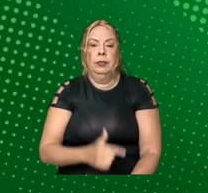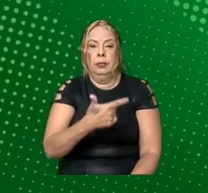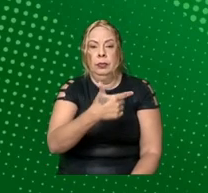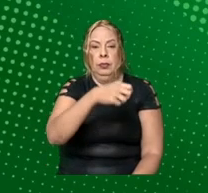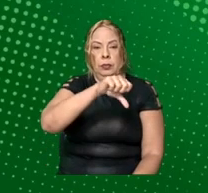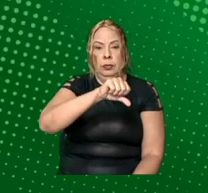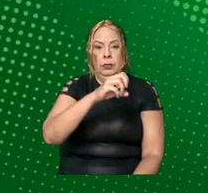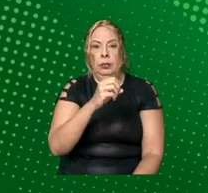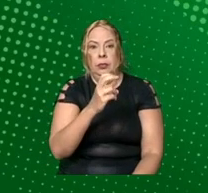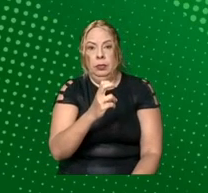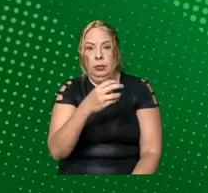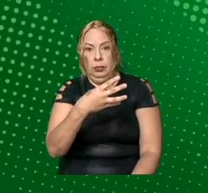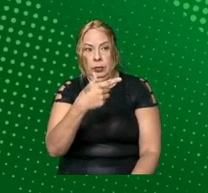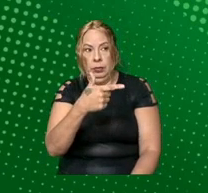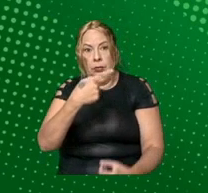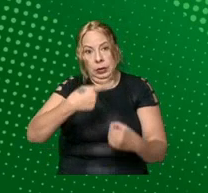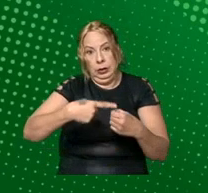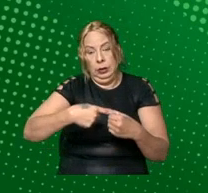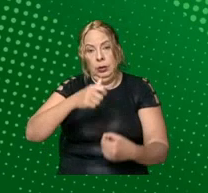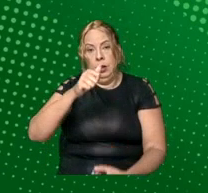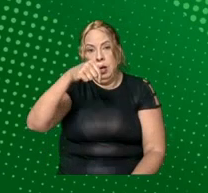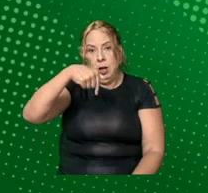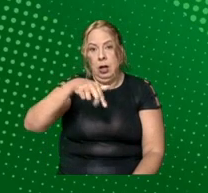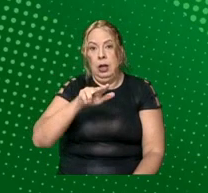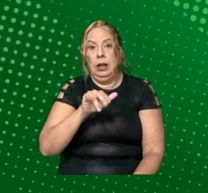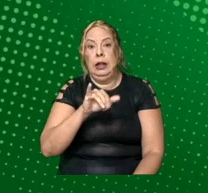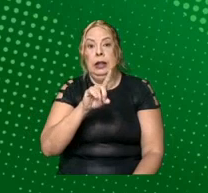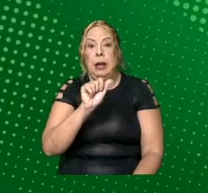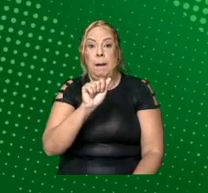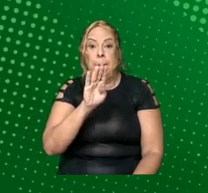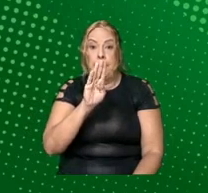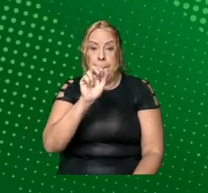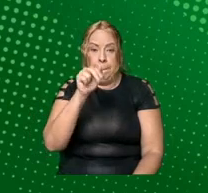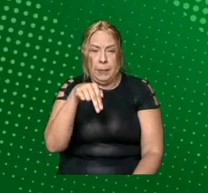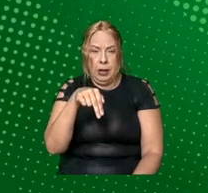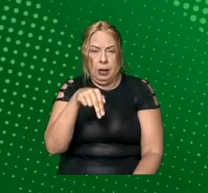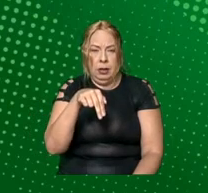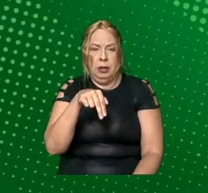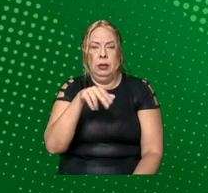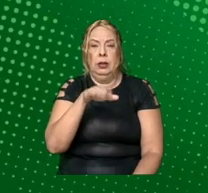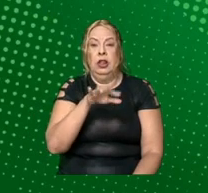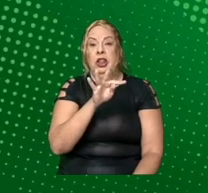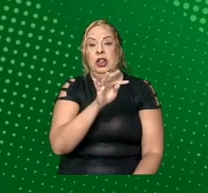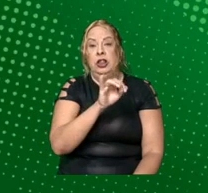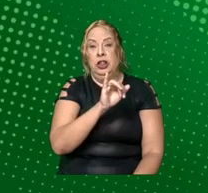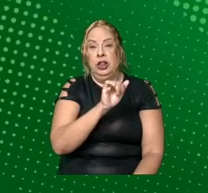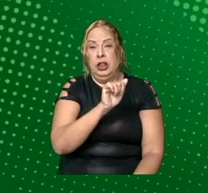290542, Thiago de Aquidabã, com a Bruna Alexandre, da Regional Aquidabã, Pé Quente. Parabéns.